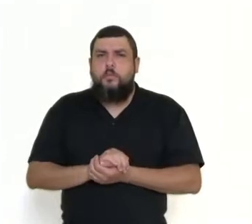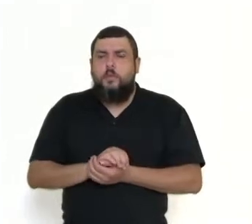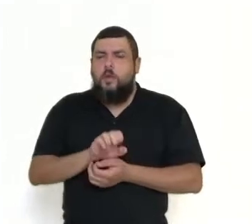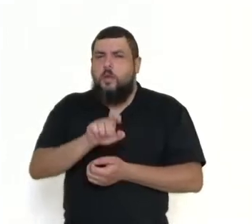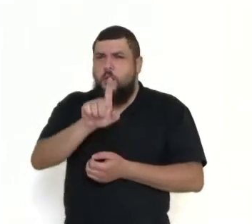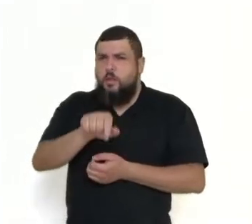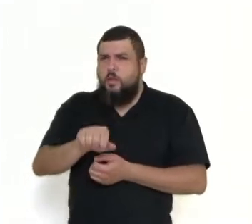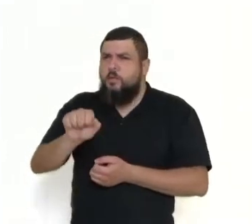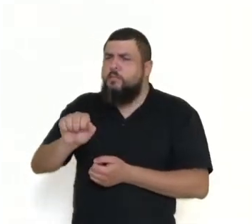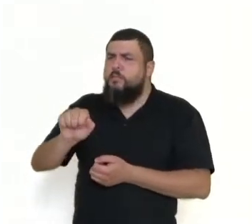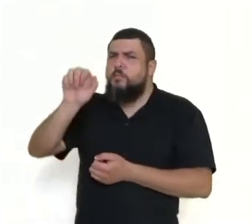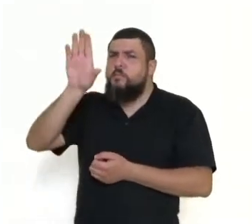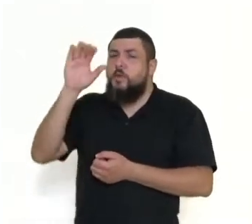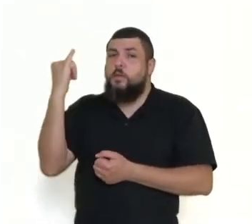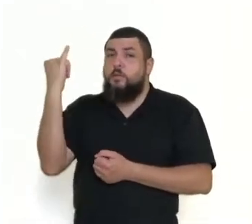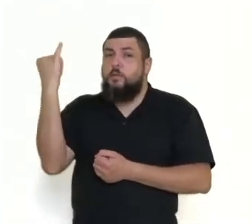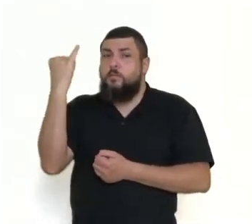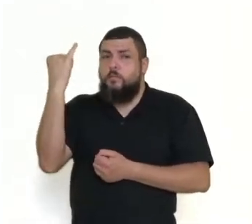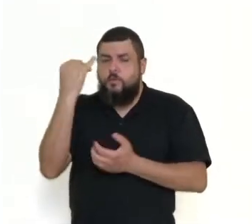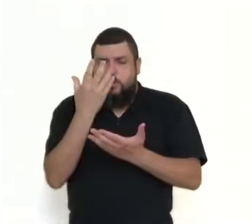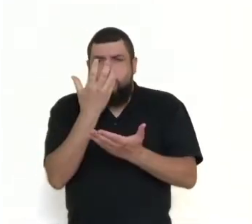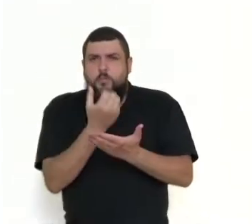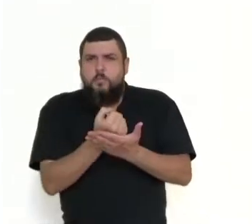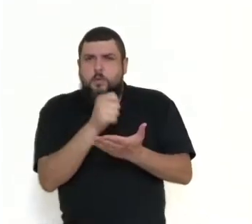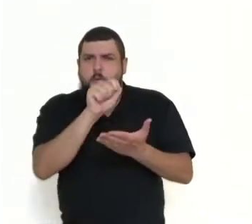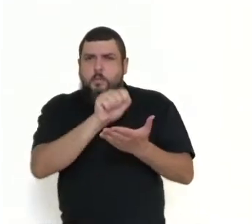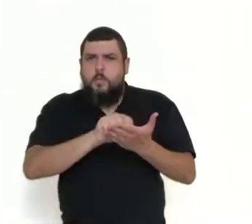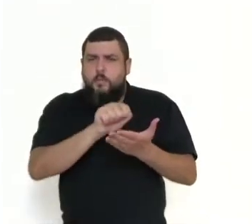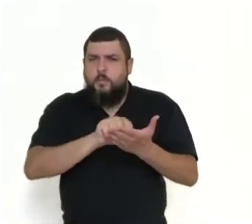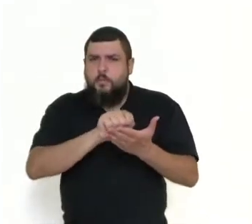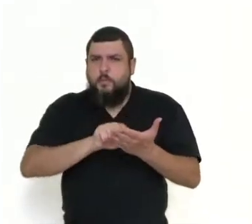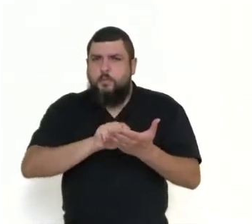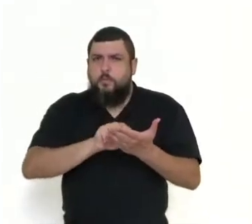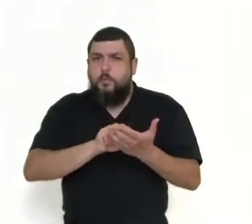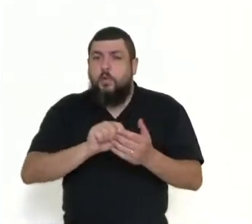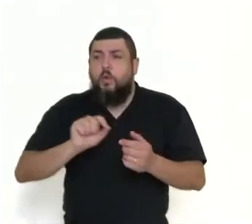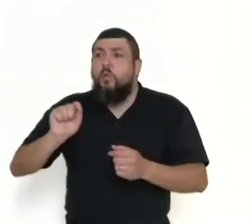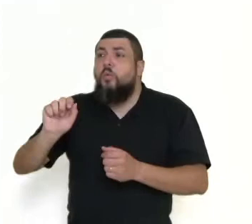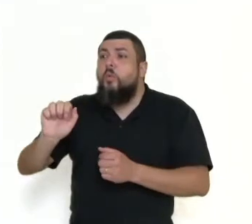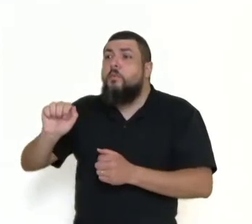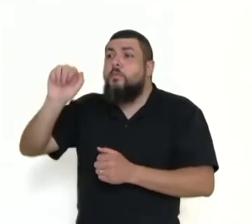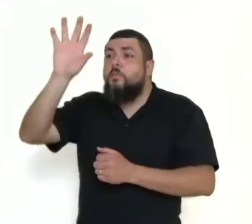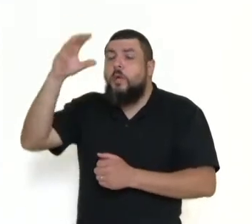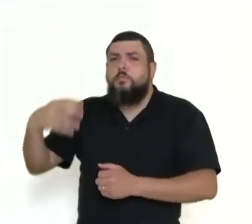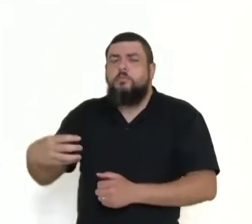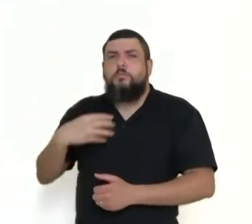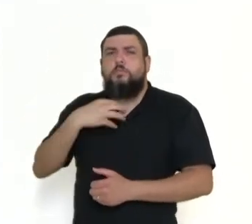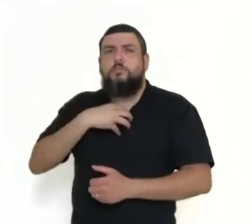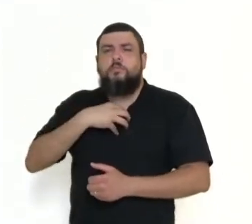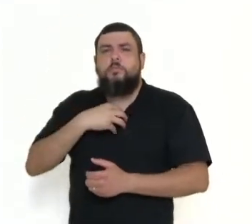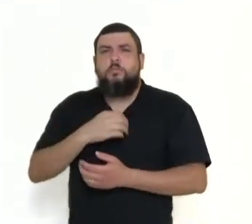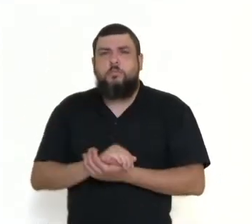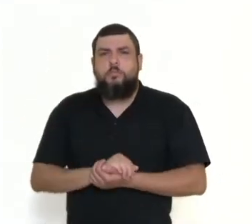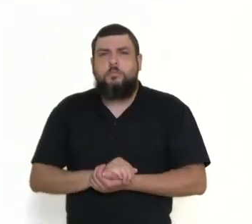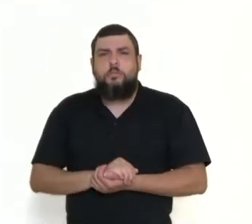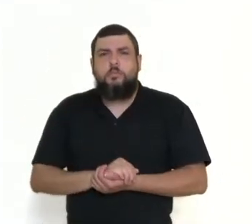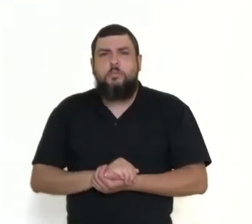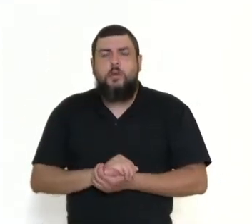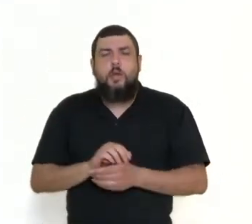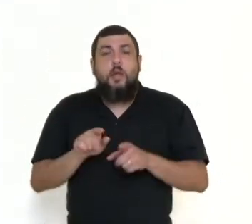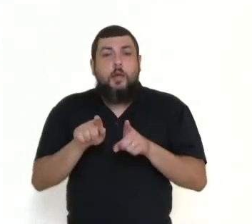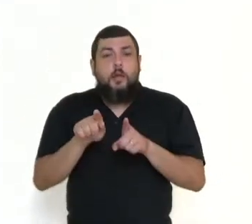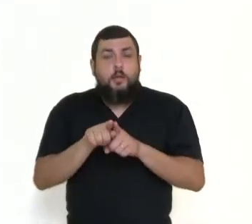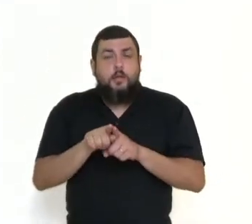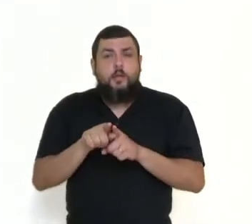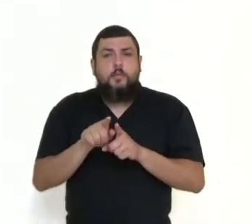relevantes, relata fatos mais marcantes e, por conseguinte, cita obras e